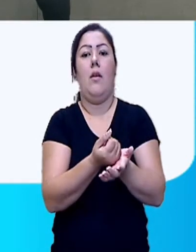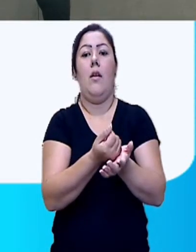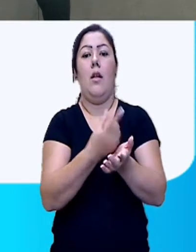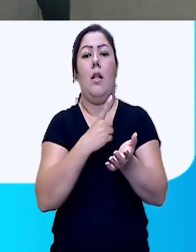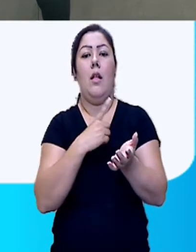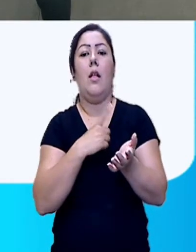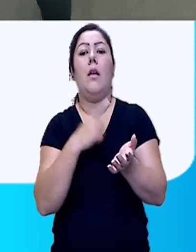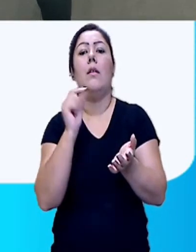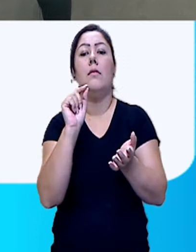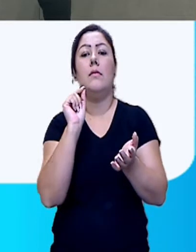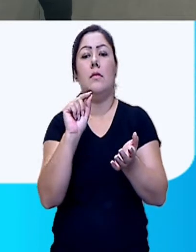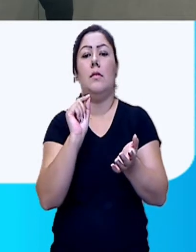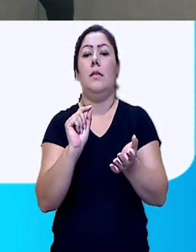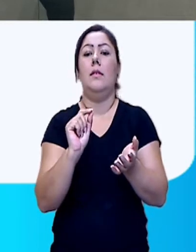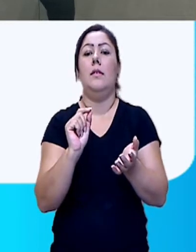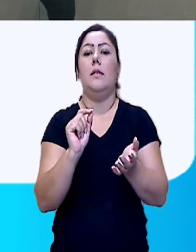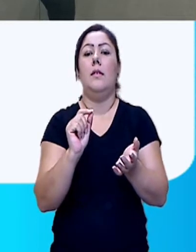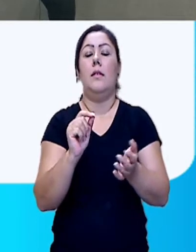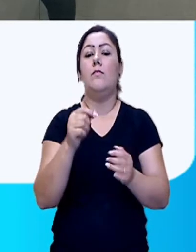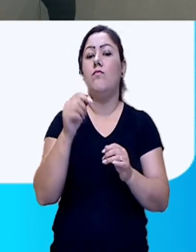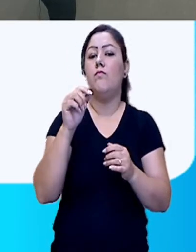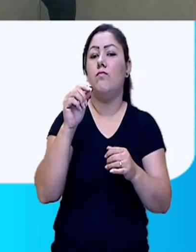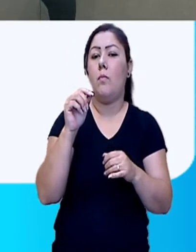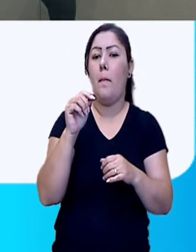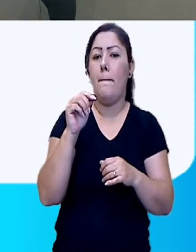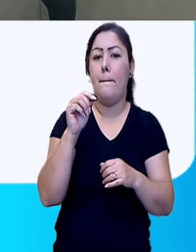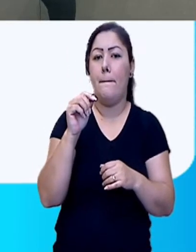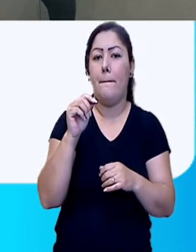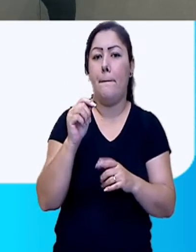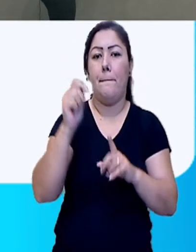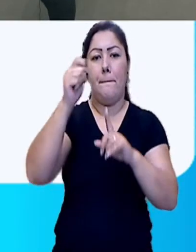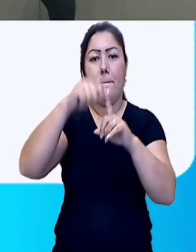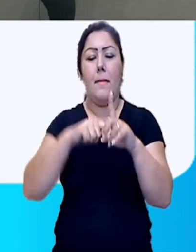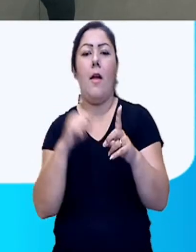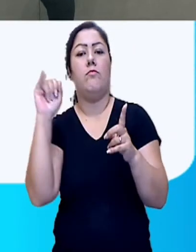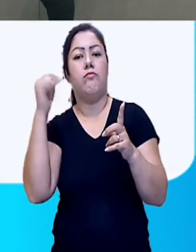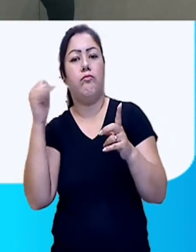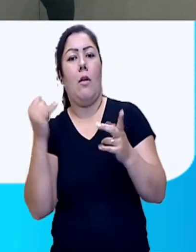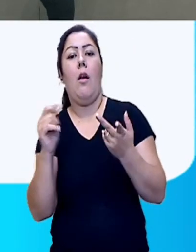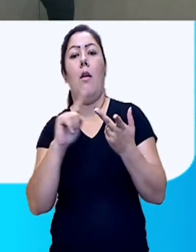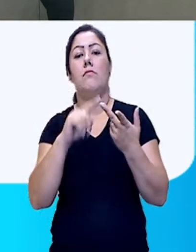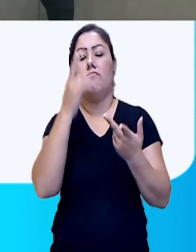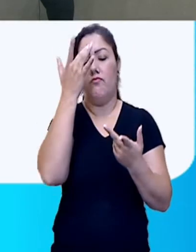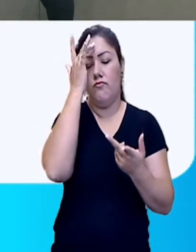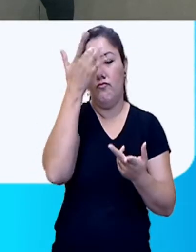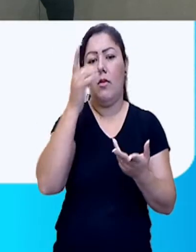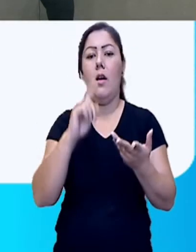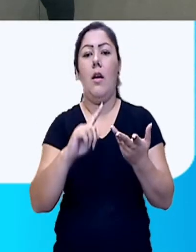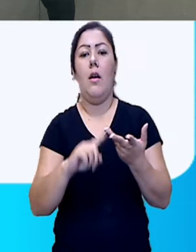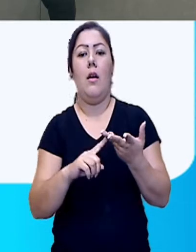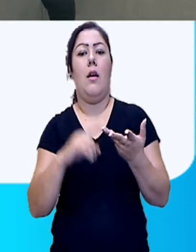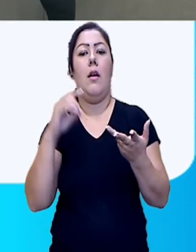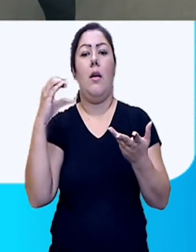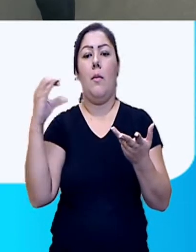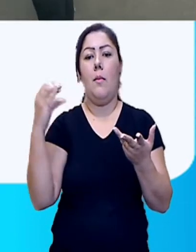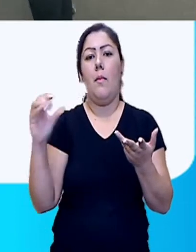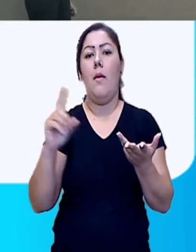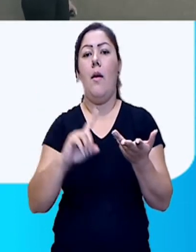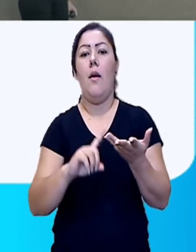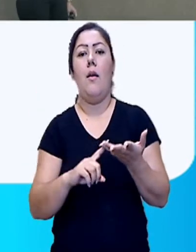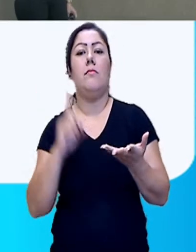os 6 primeiros meses. Então, colocou janeiro, fevereiro, março, abril, maio e